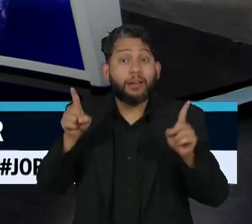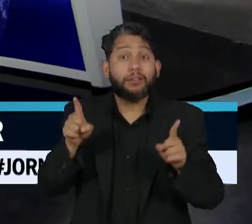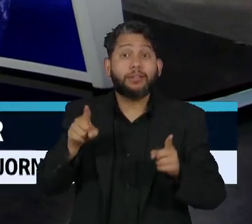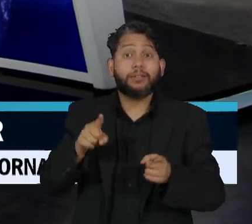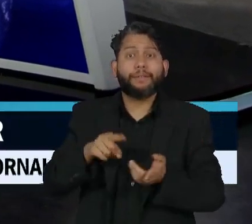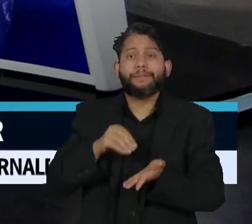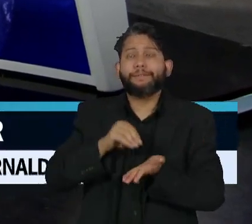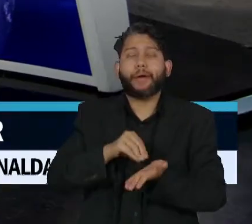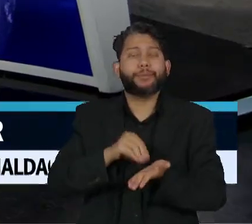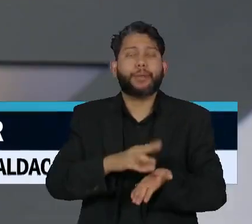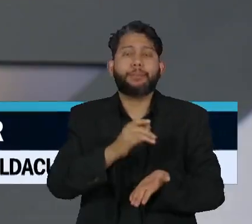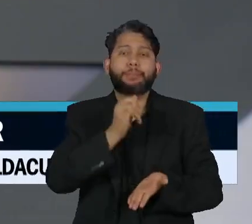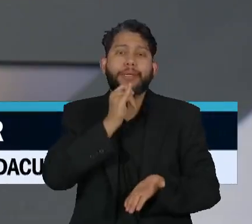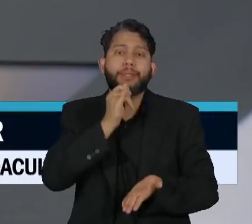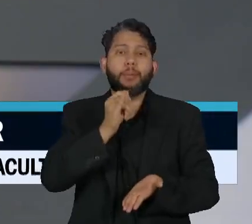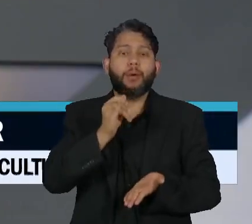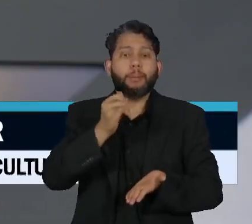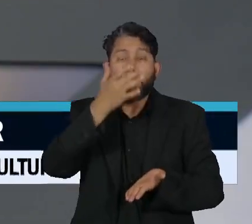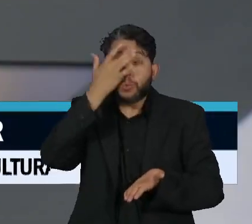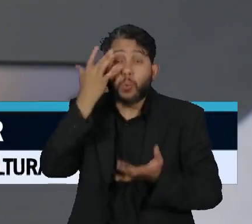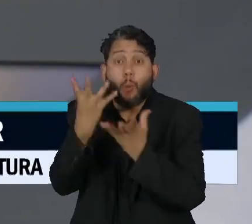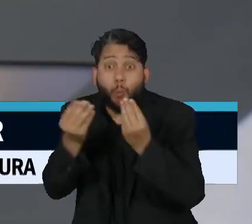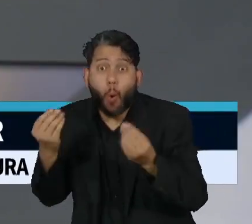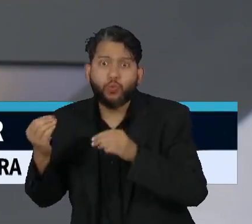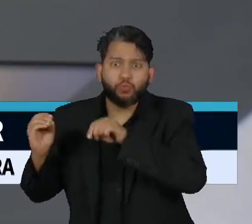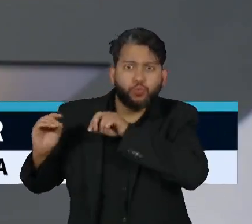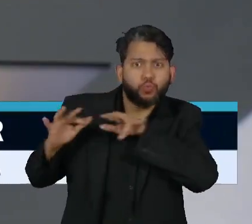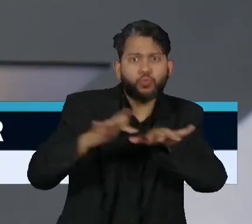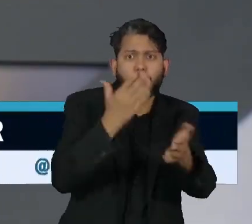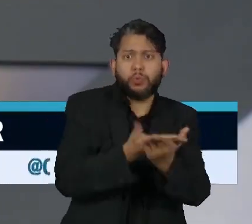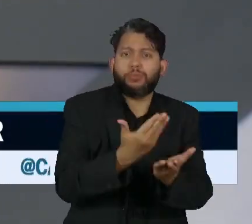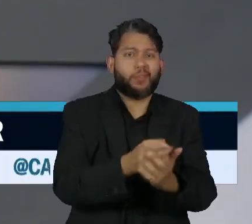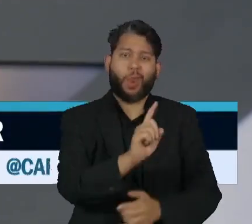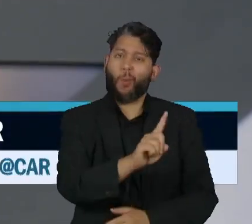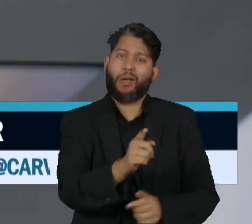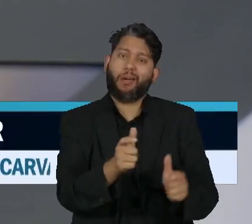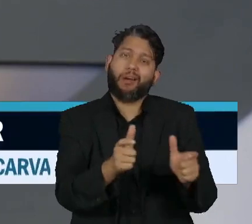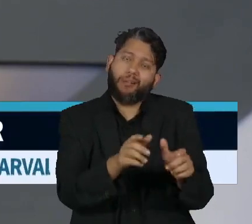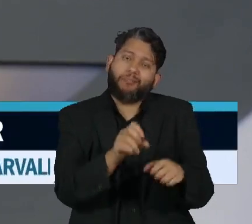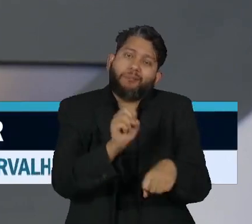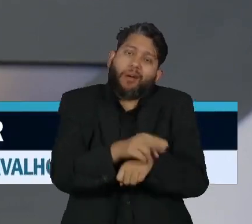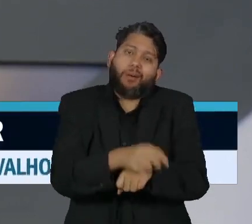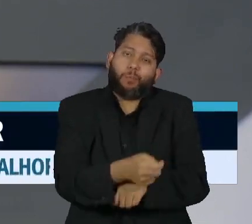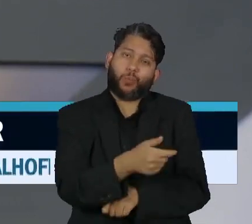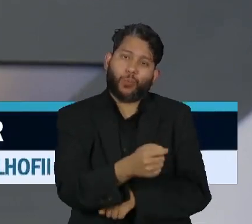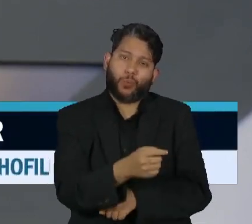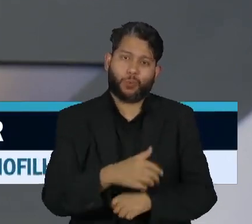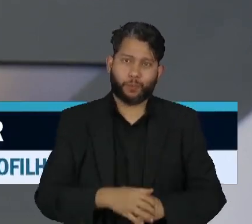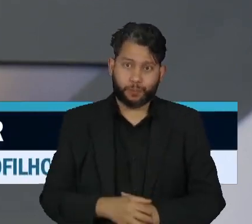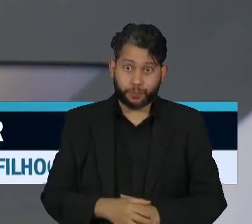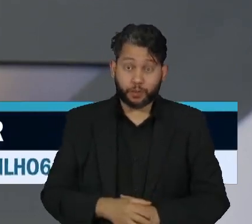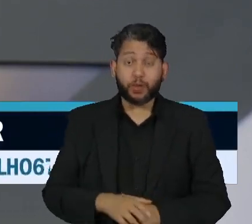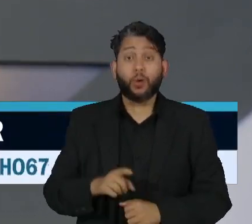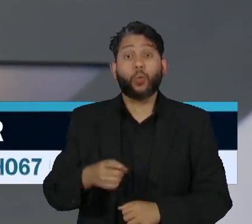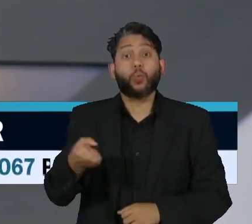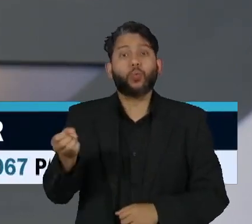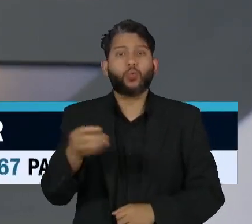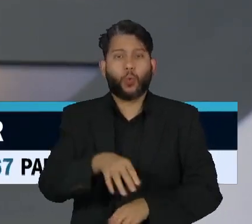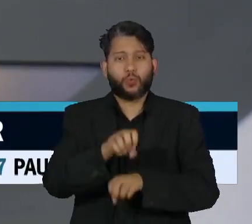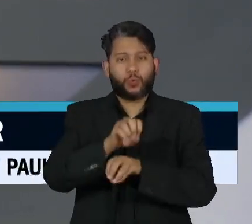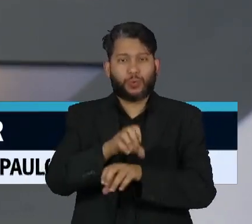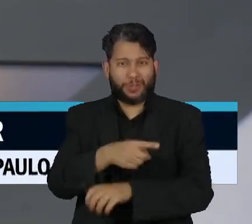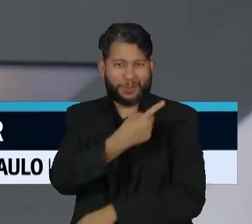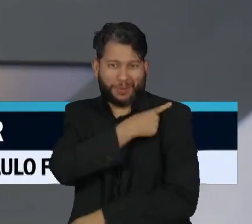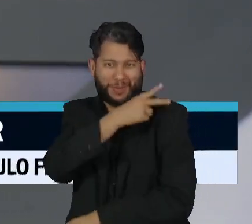isso em massa. O novo ensino médio, ele prevê que um dos itinerários formativos é no